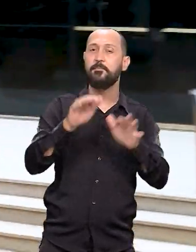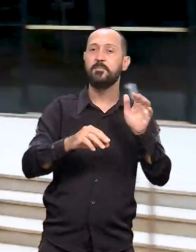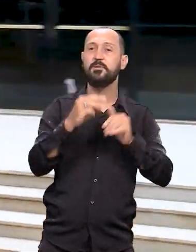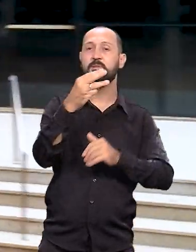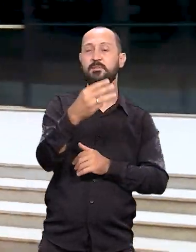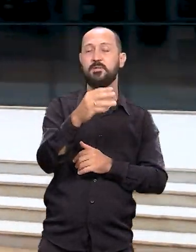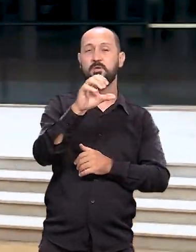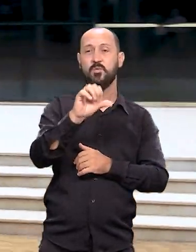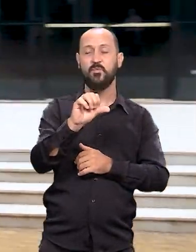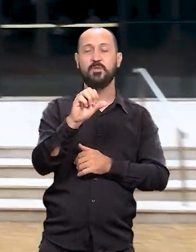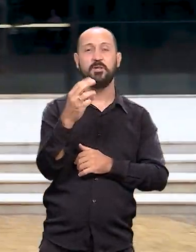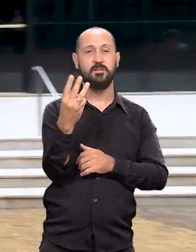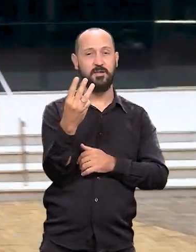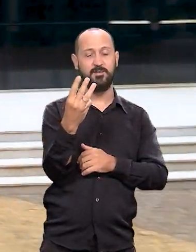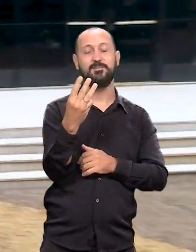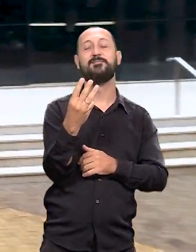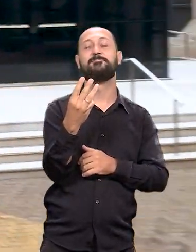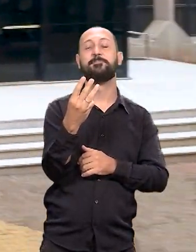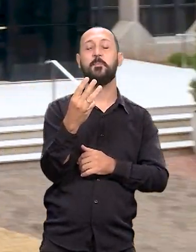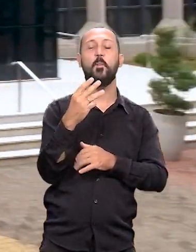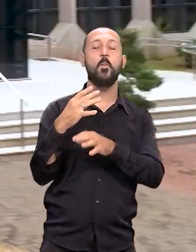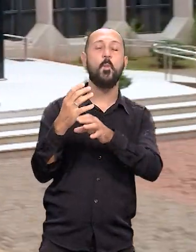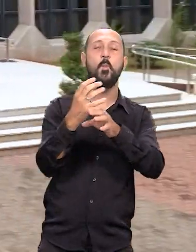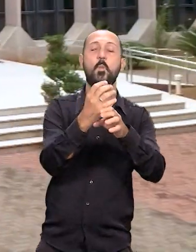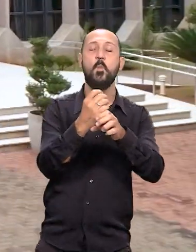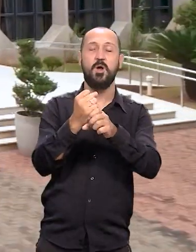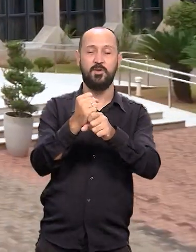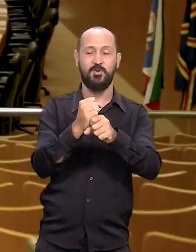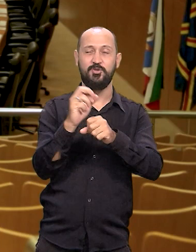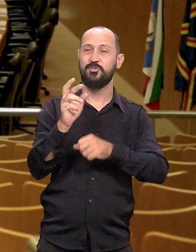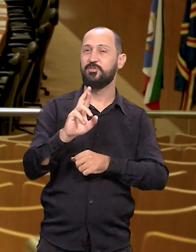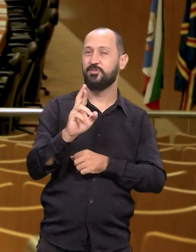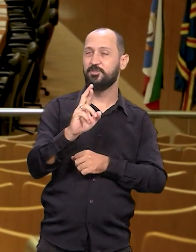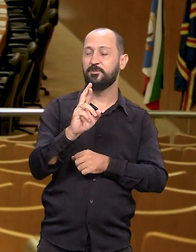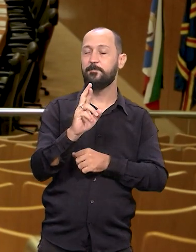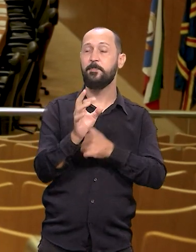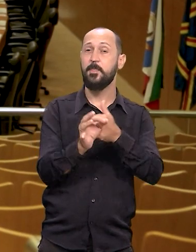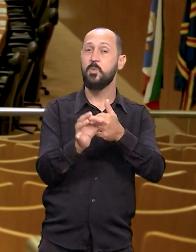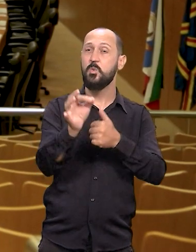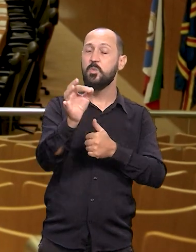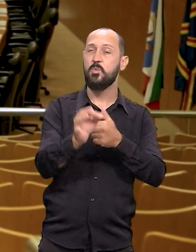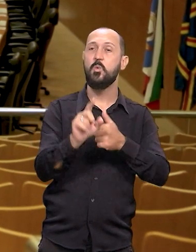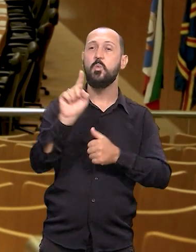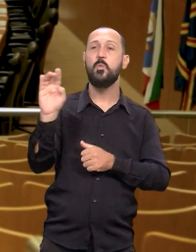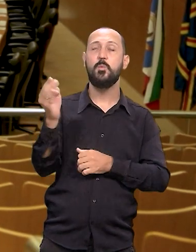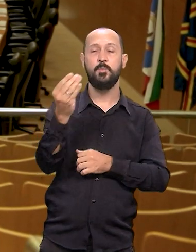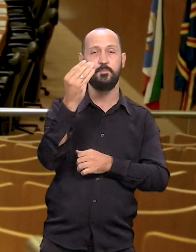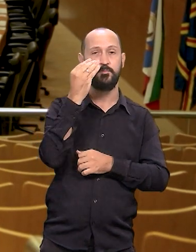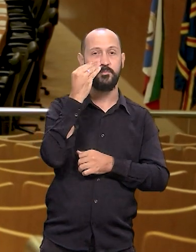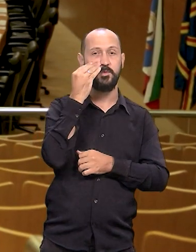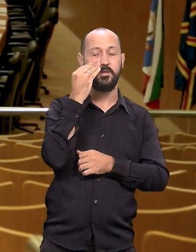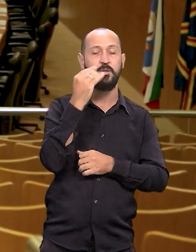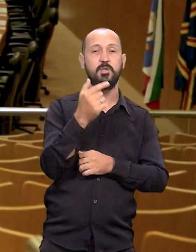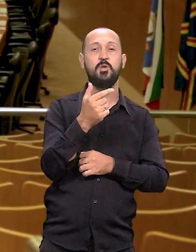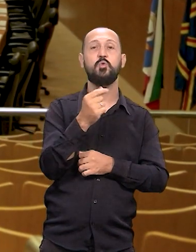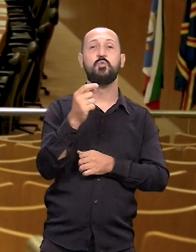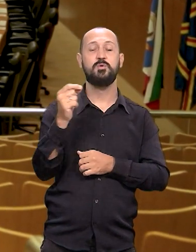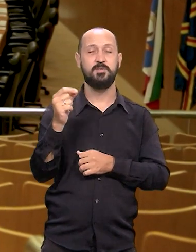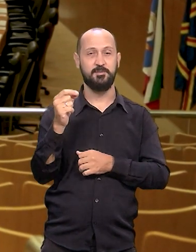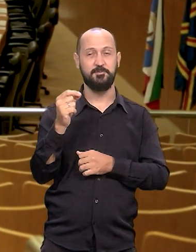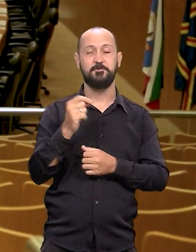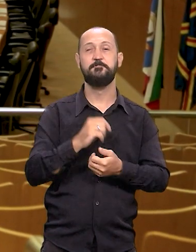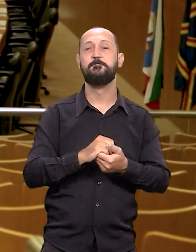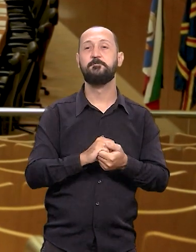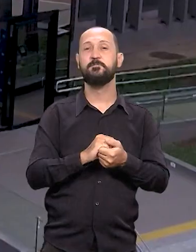receberá 393,9 milhões de reais. O Tribunal de Justiça, 1 bilhão e 200 milhões